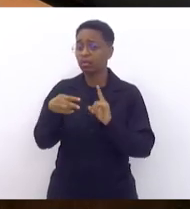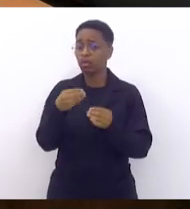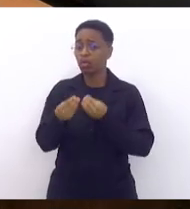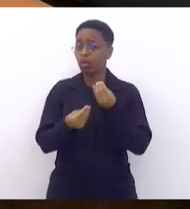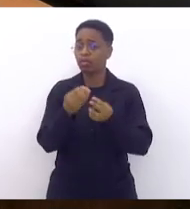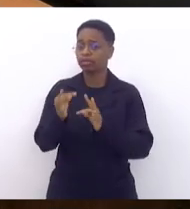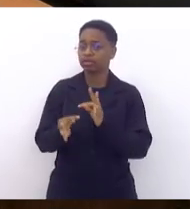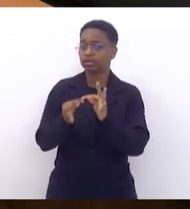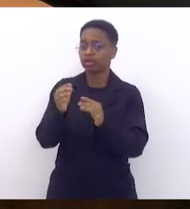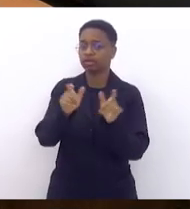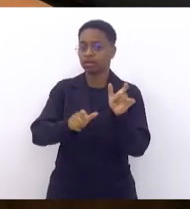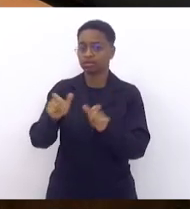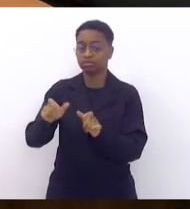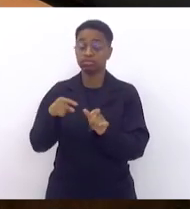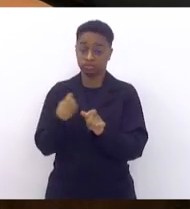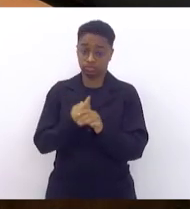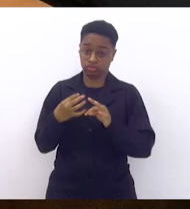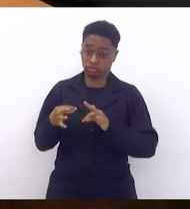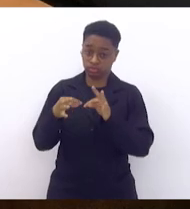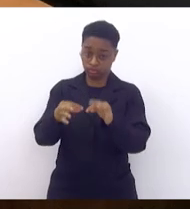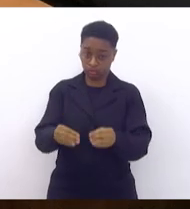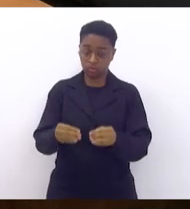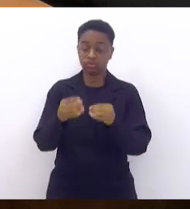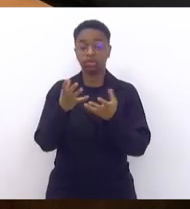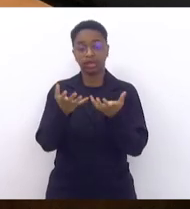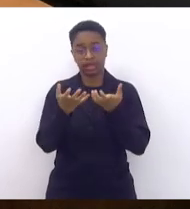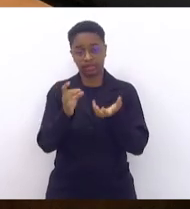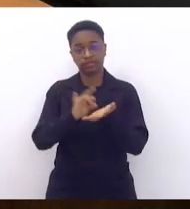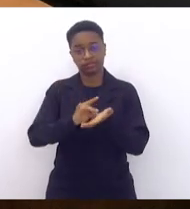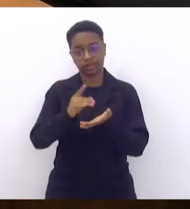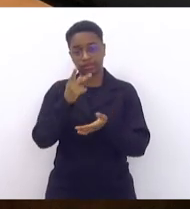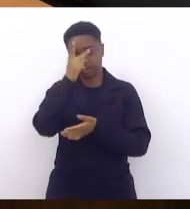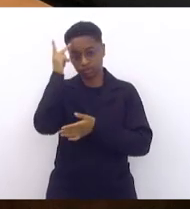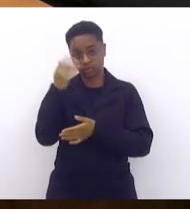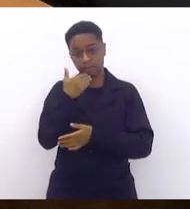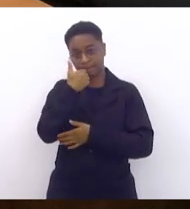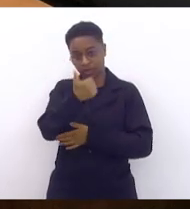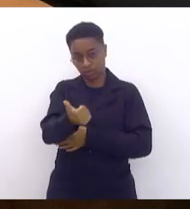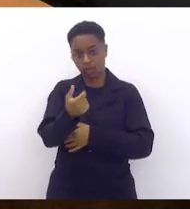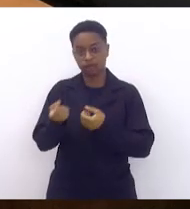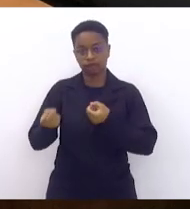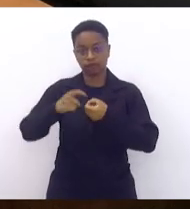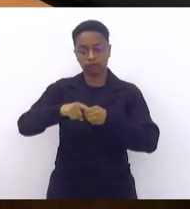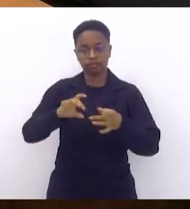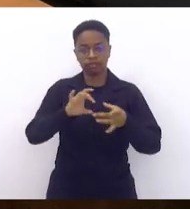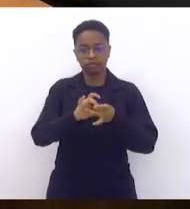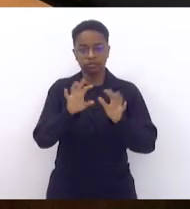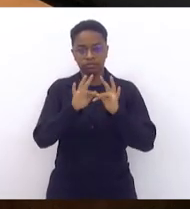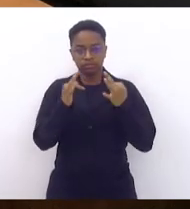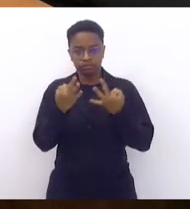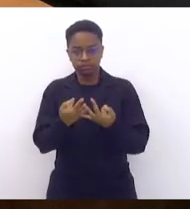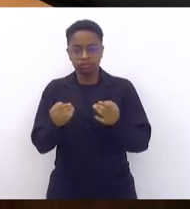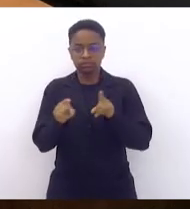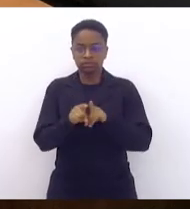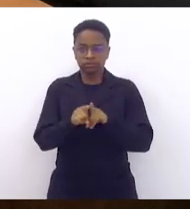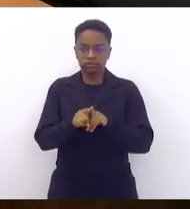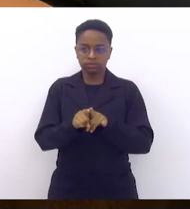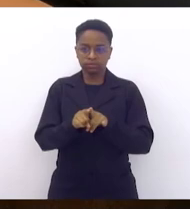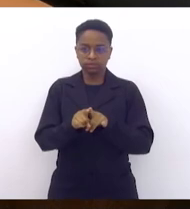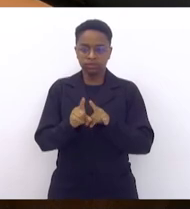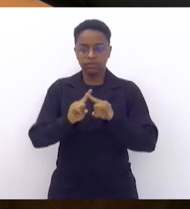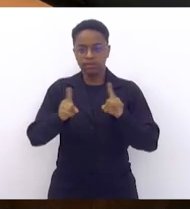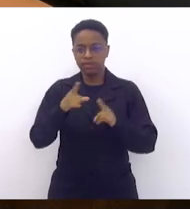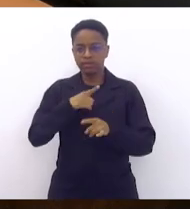isso. Todos queremos que as pessoas recuperem a sanidade, voltem para as suas famílias, voltem para a sua comunidade. Há